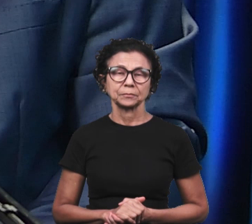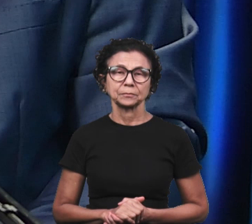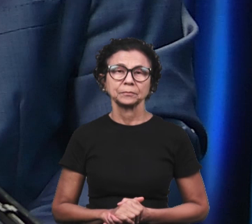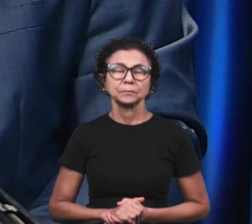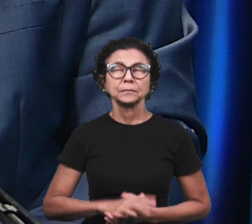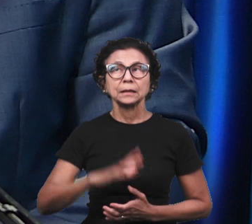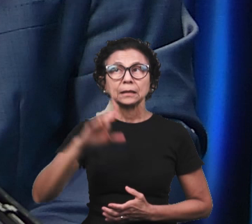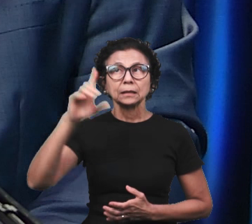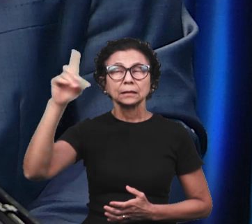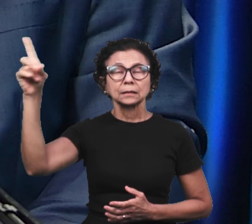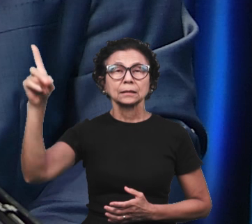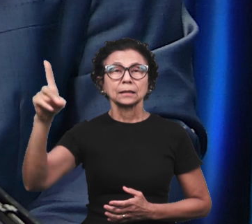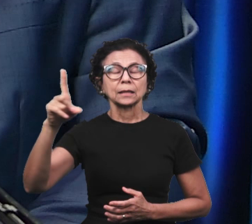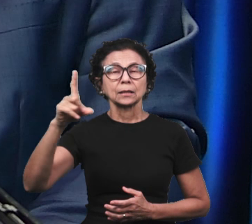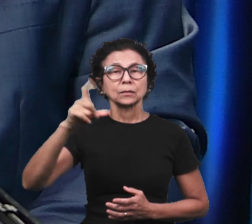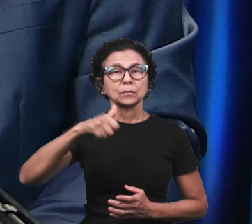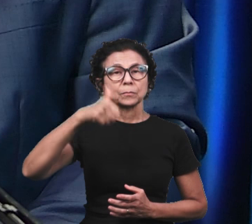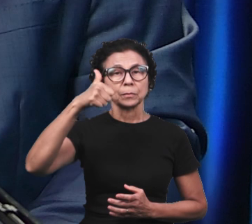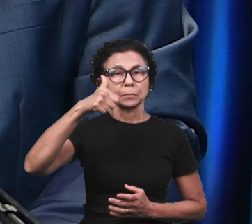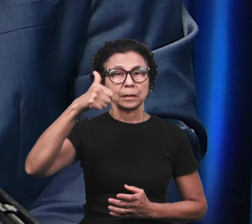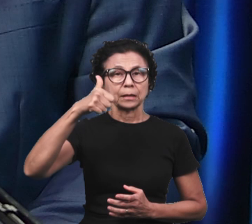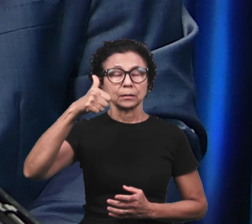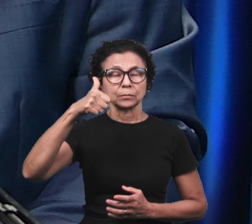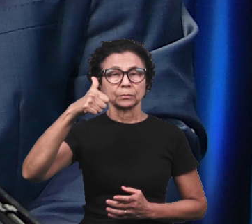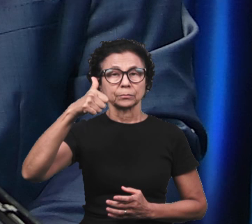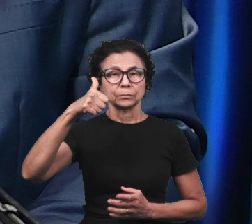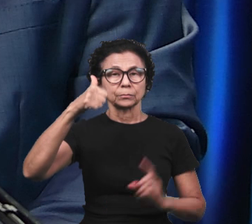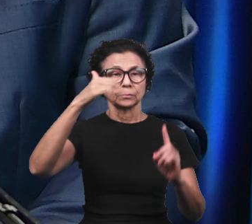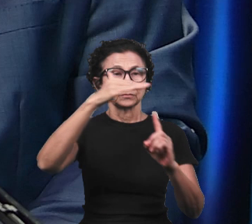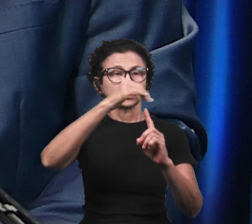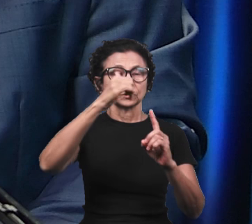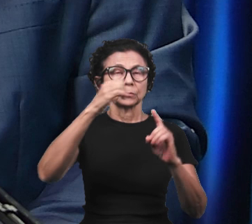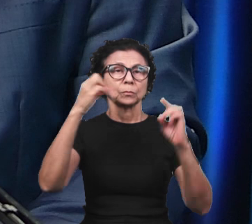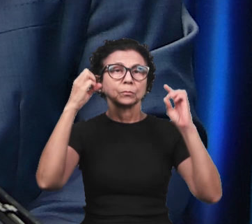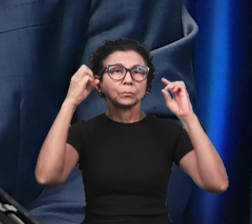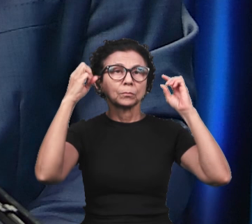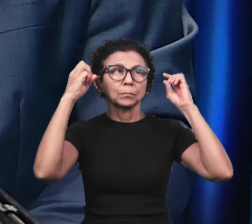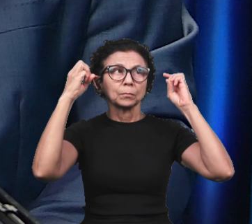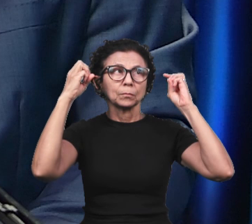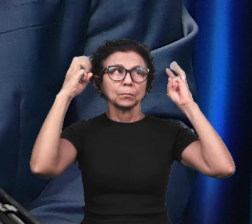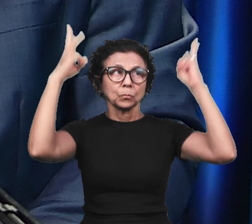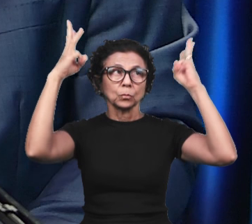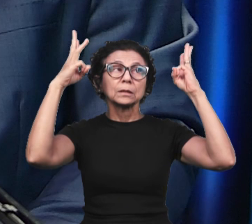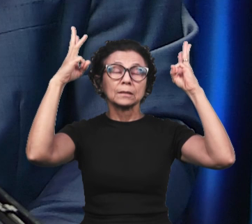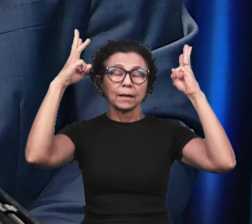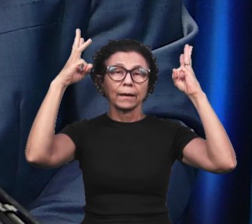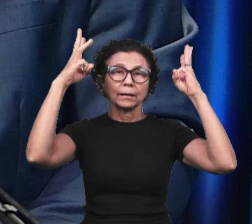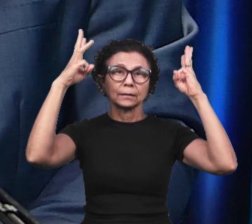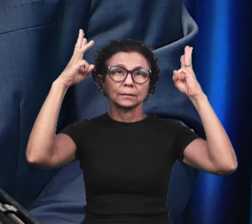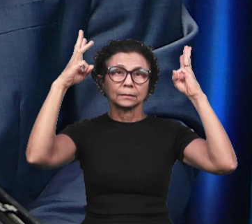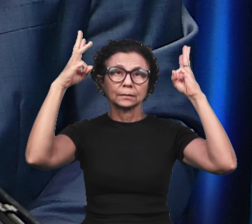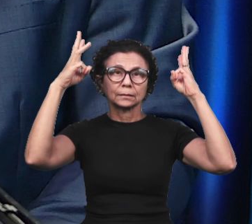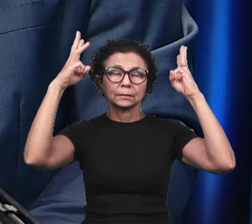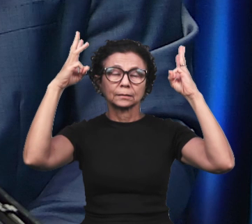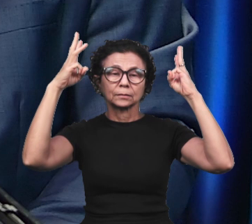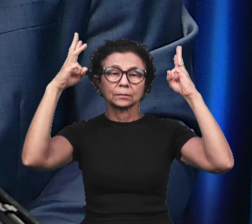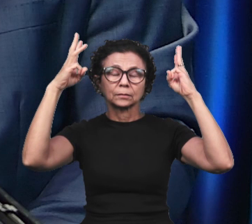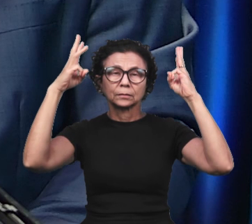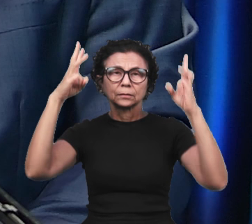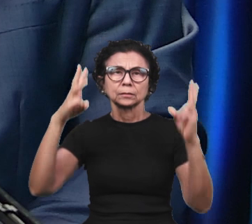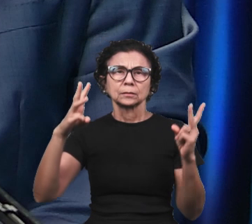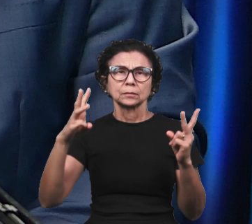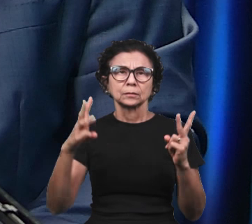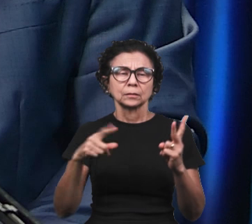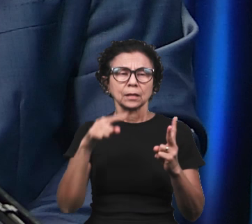Deus chamou Moisés e Moisés não chamou Arão.